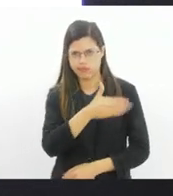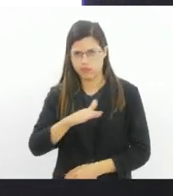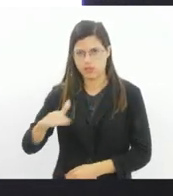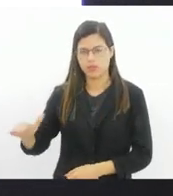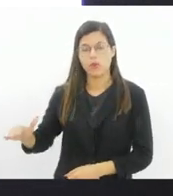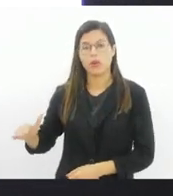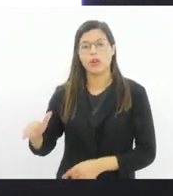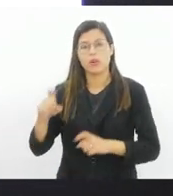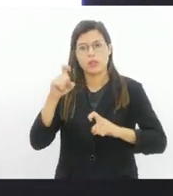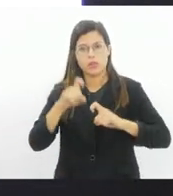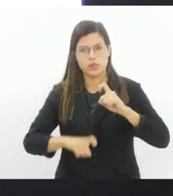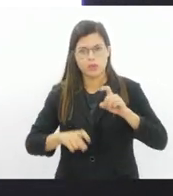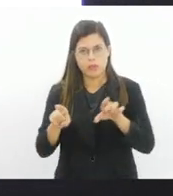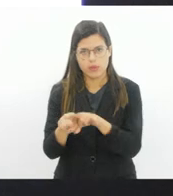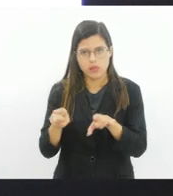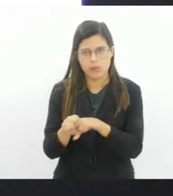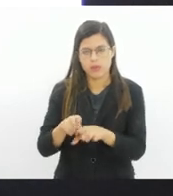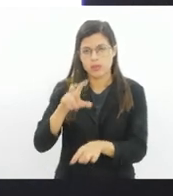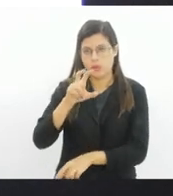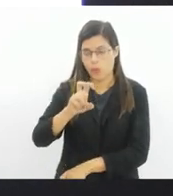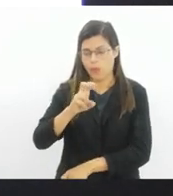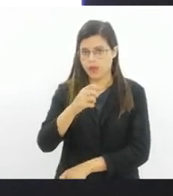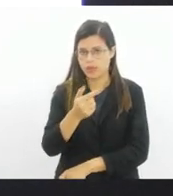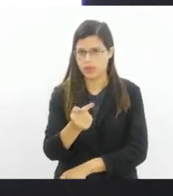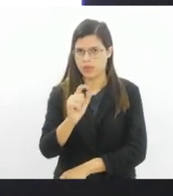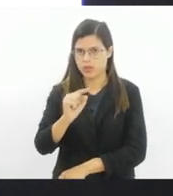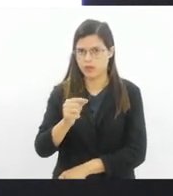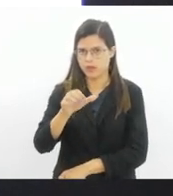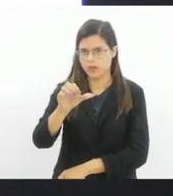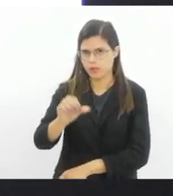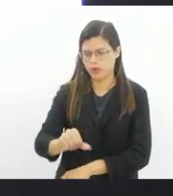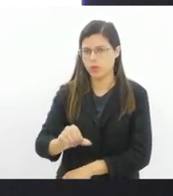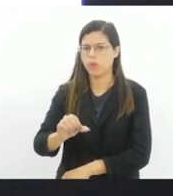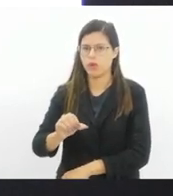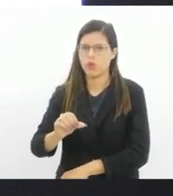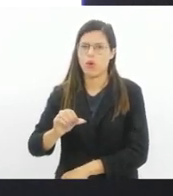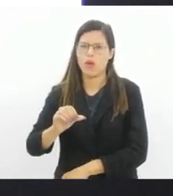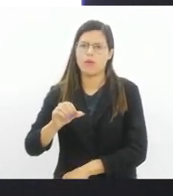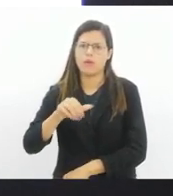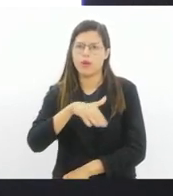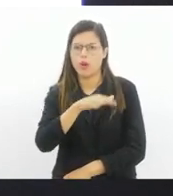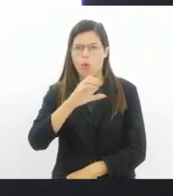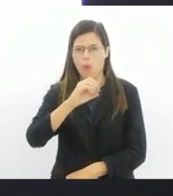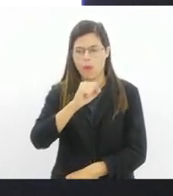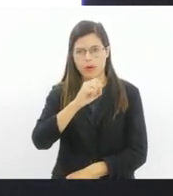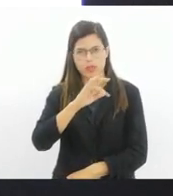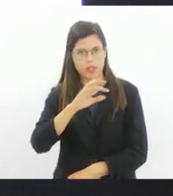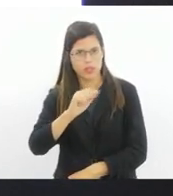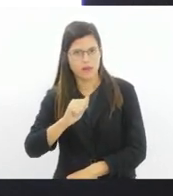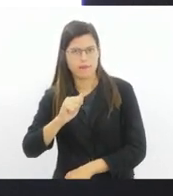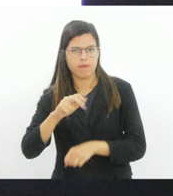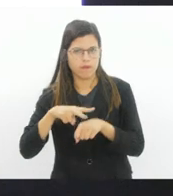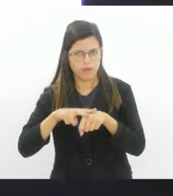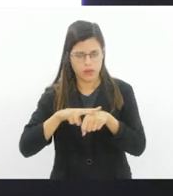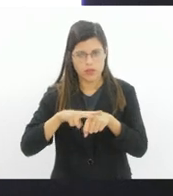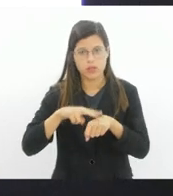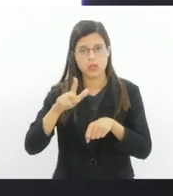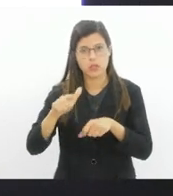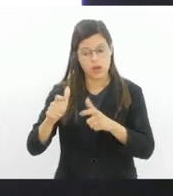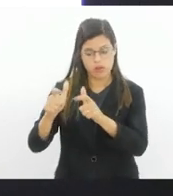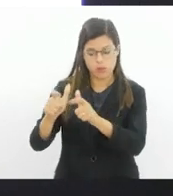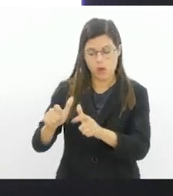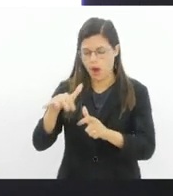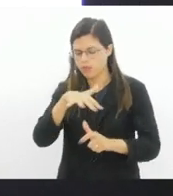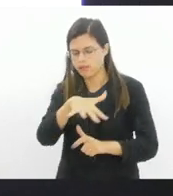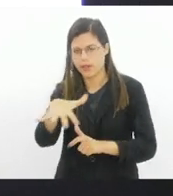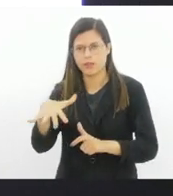25,2%, e no estupro de vulnerável, 57,9% para a Costa Verde. Então, são áreas que necessitam